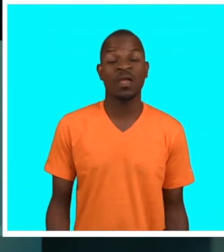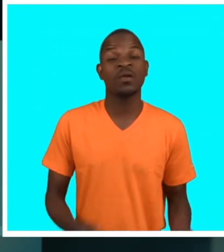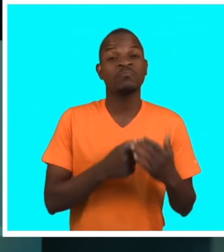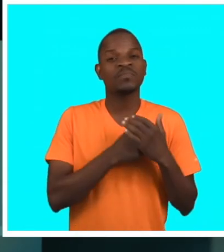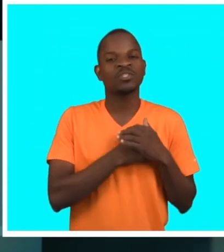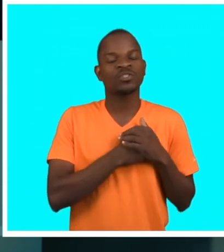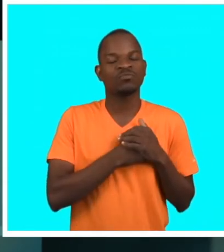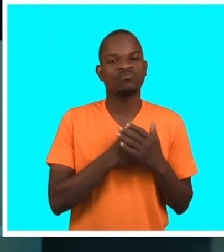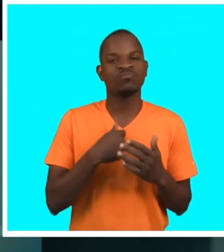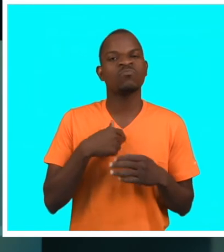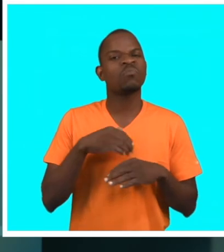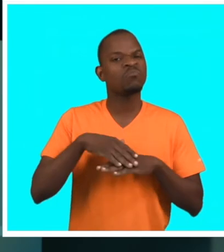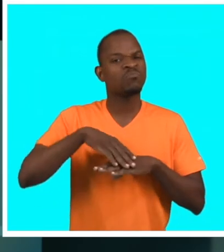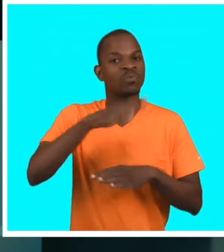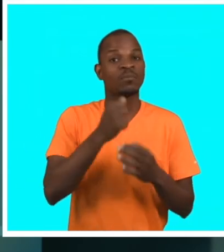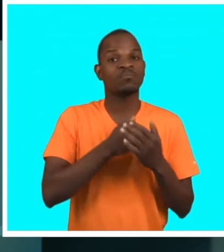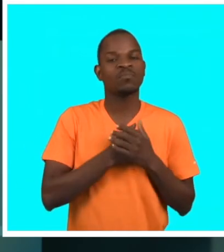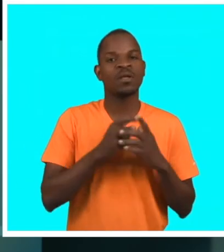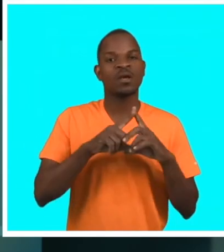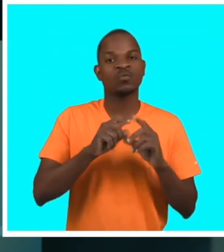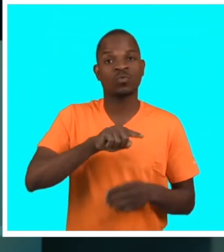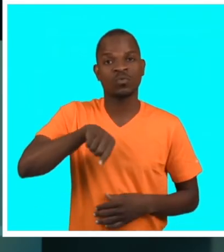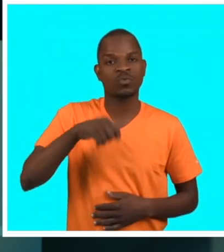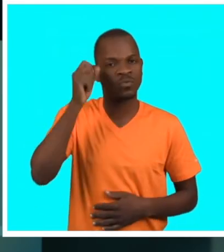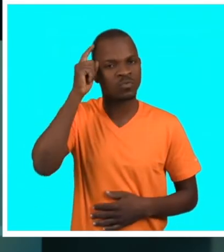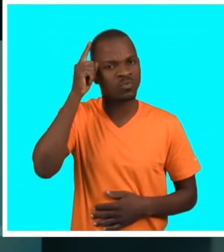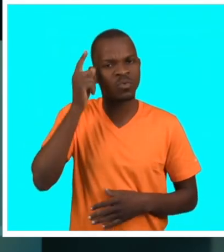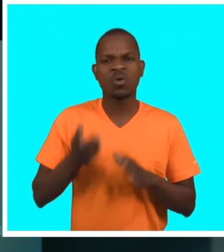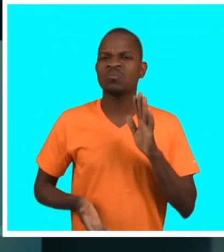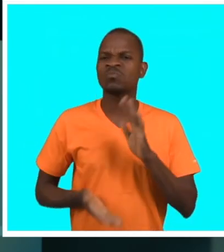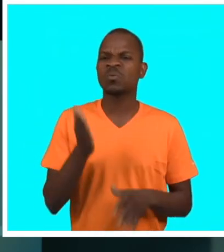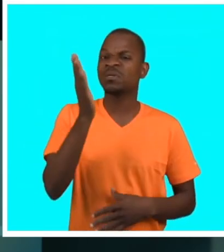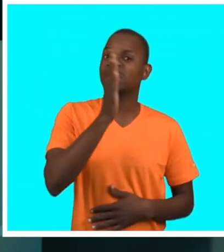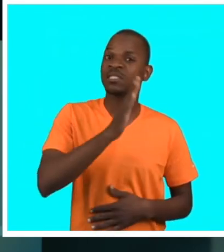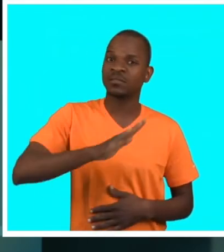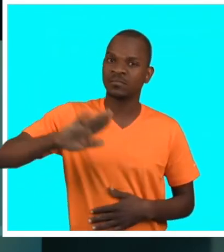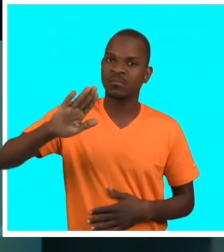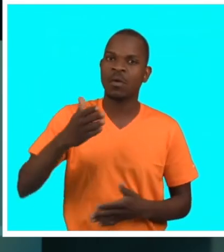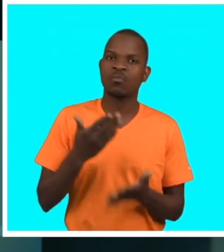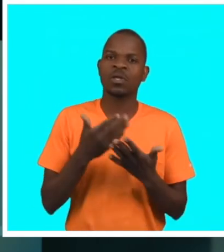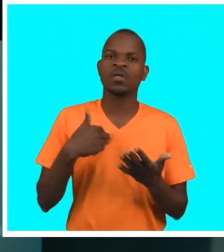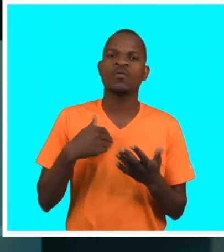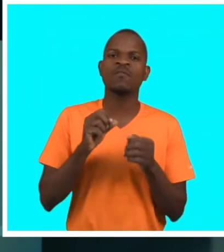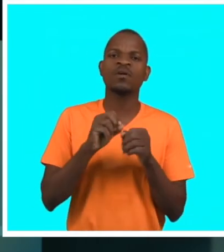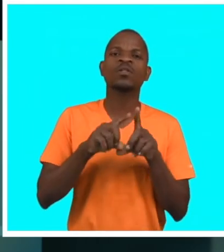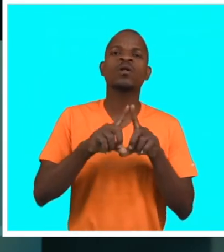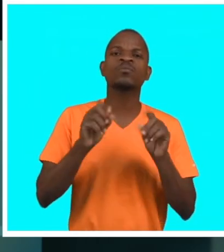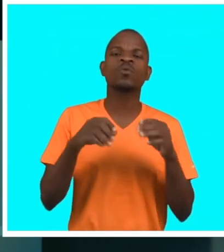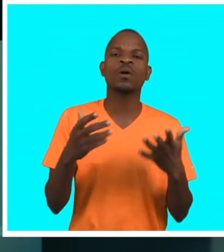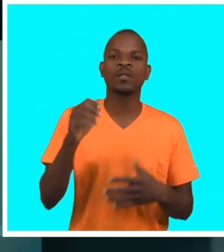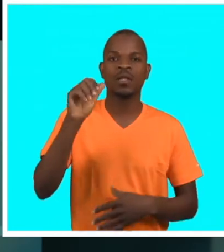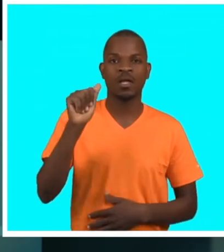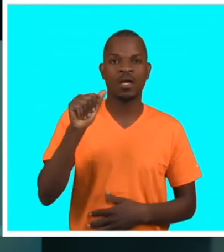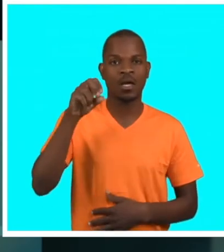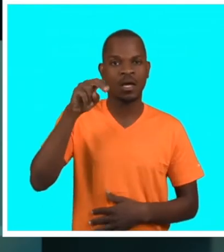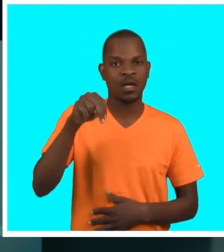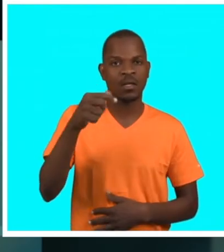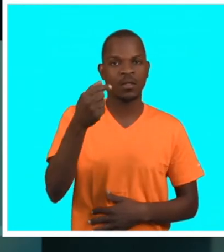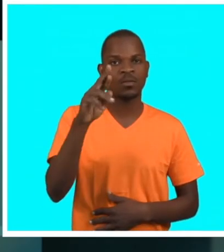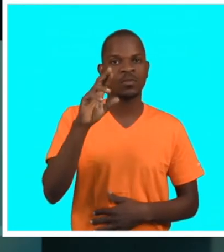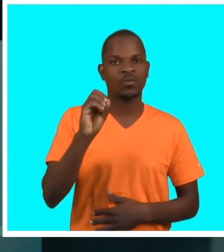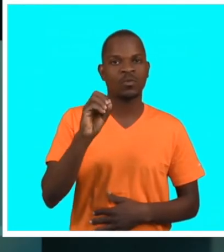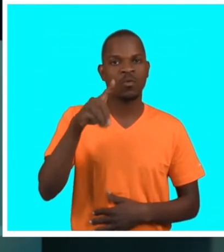Paixão. Sou muito apaixonado pela nossa cultura de norte a sul do país. Porque eu sou antropólogo cultural e